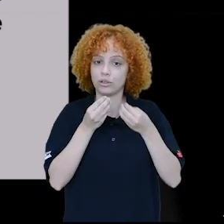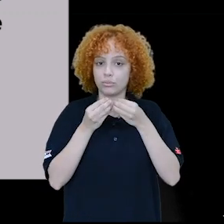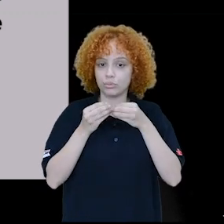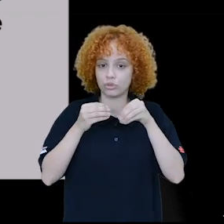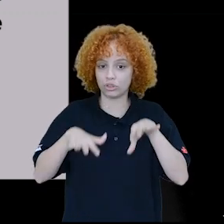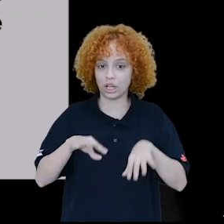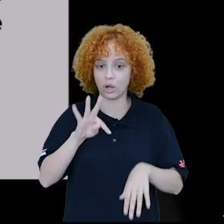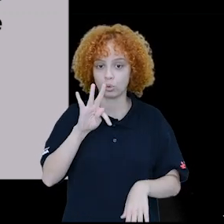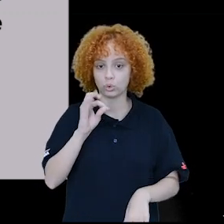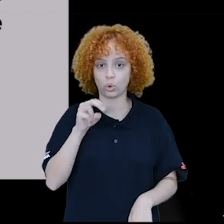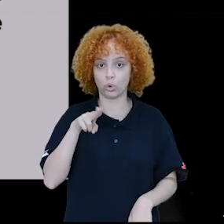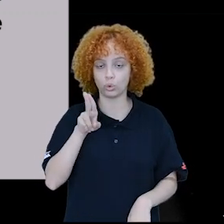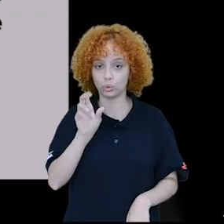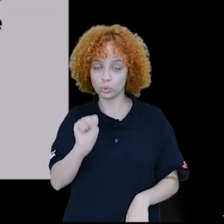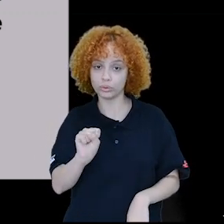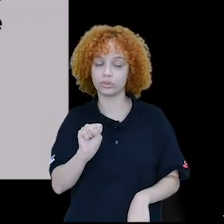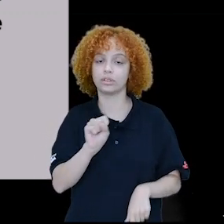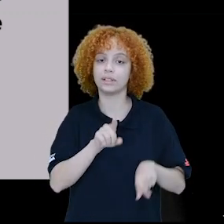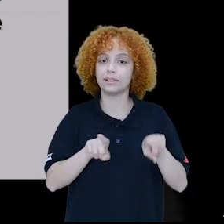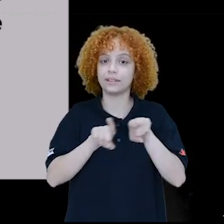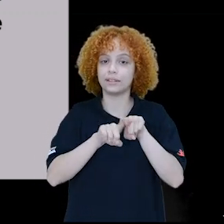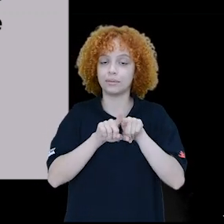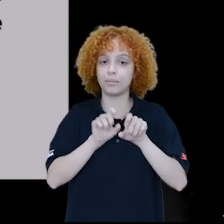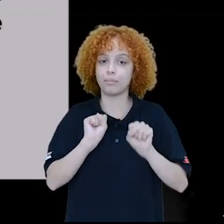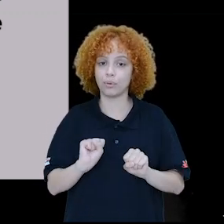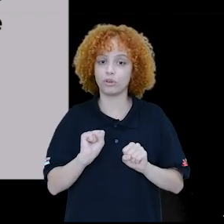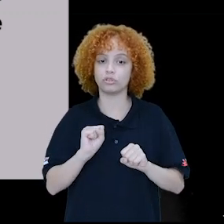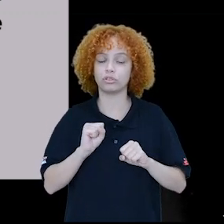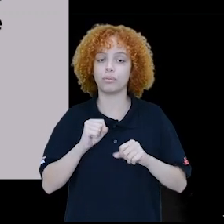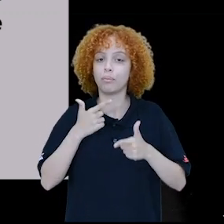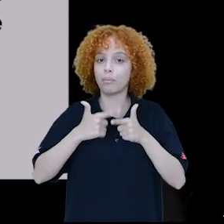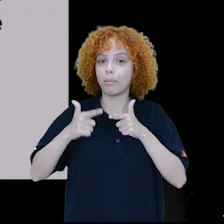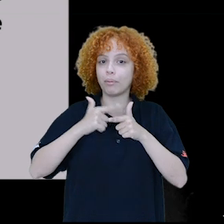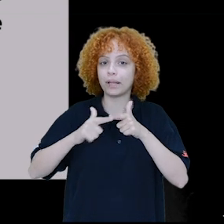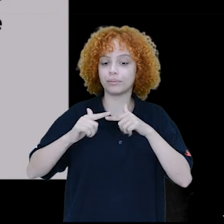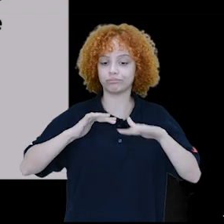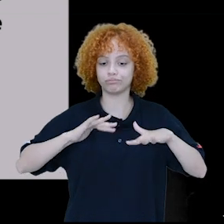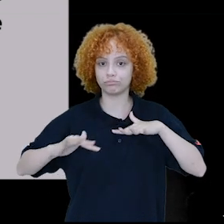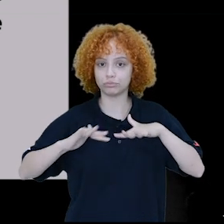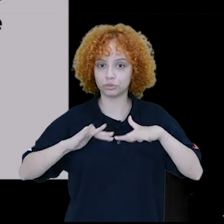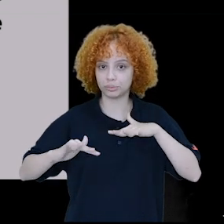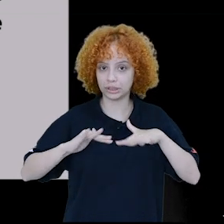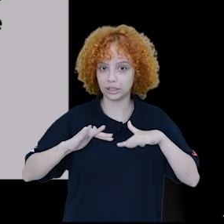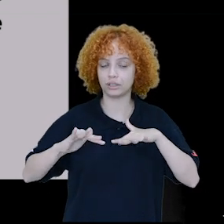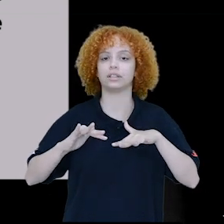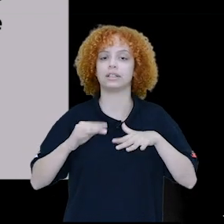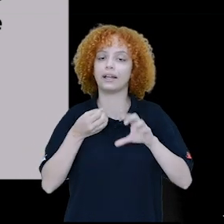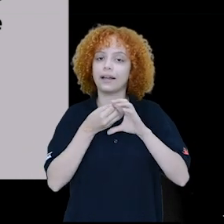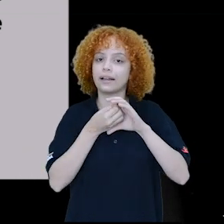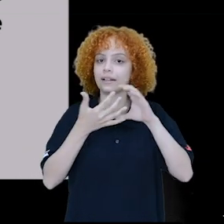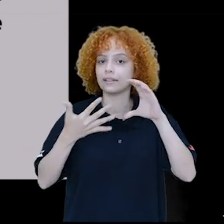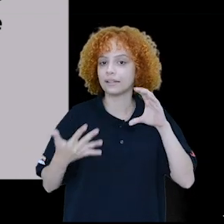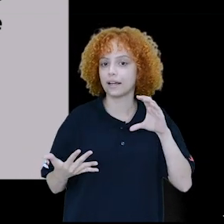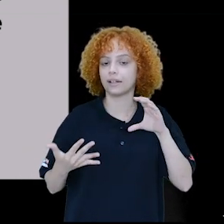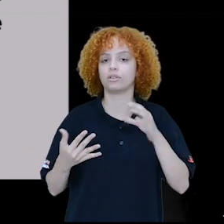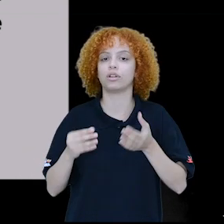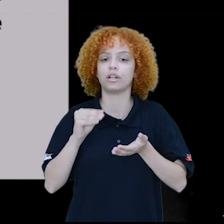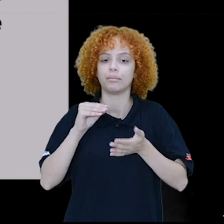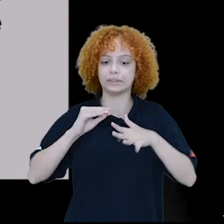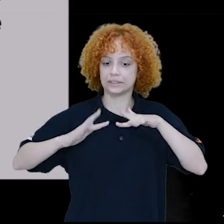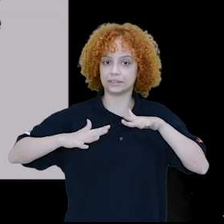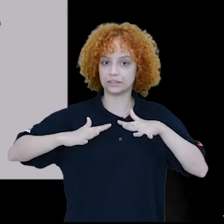tônus postural ou dar origem a distúrbios de coordenação motora, caracterizados pela presença